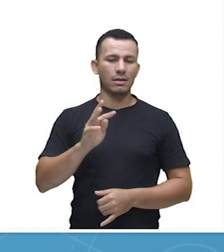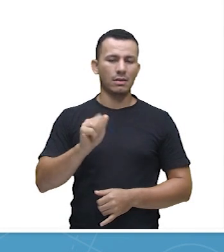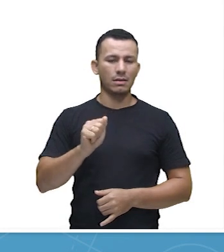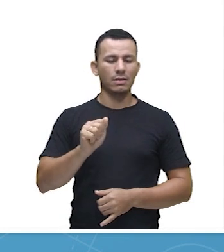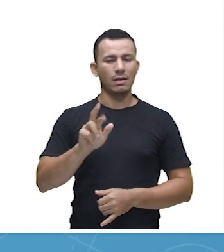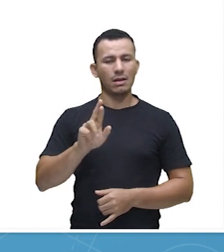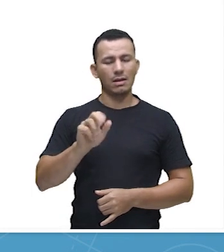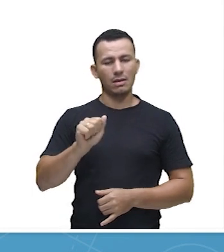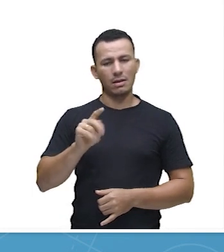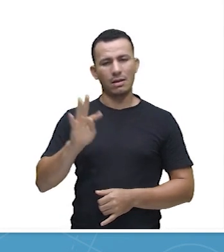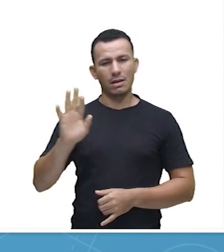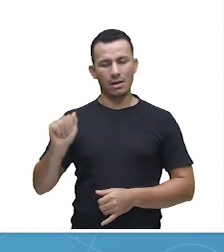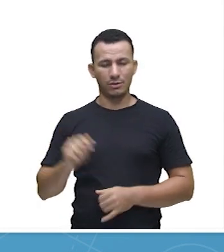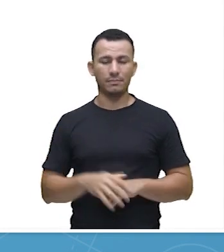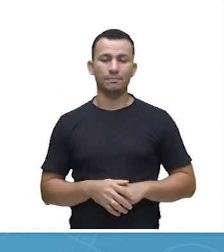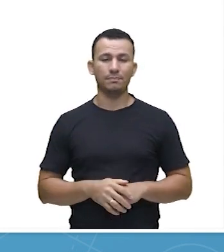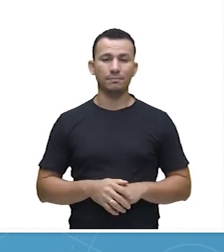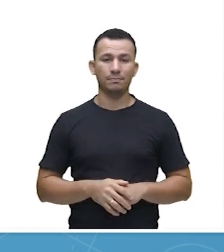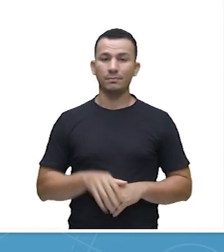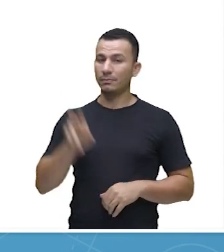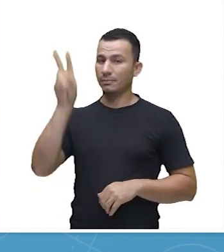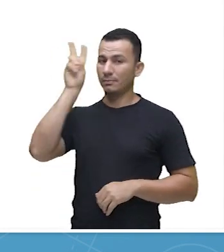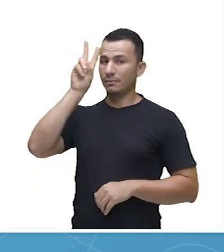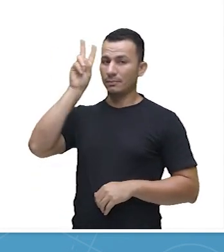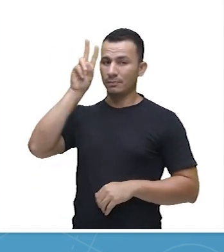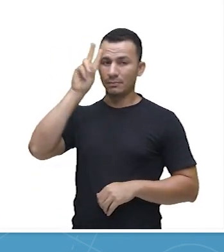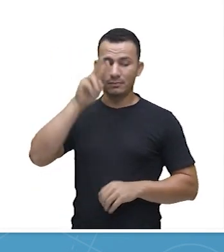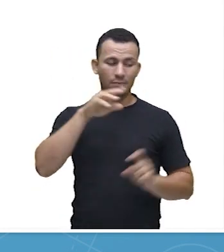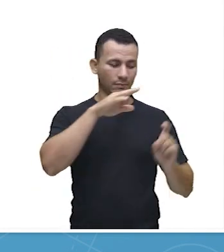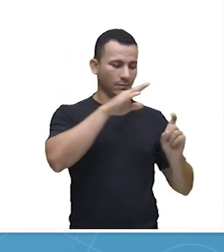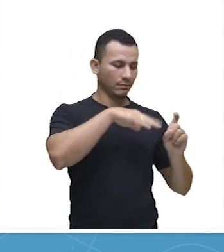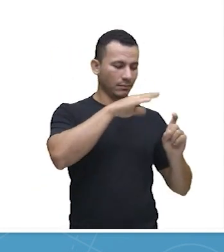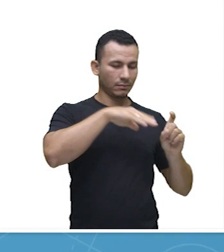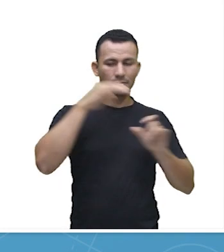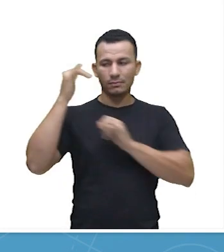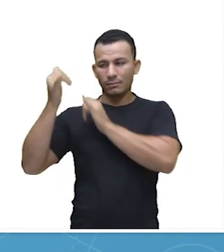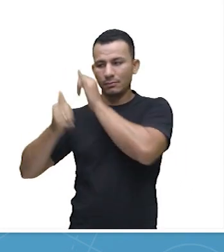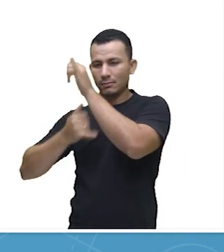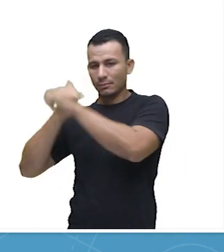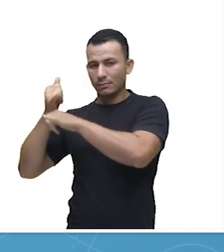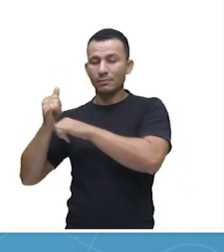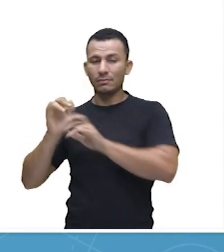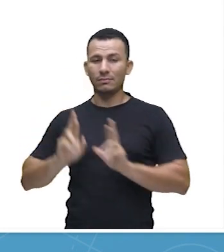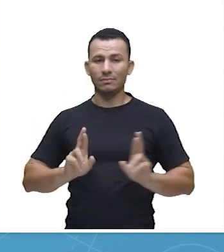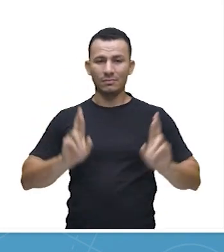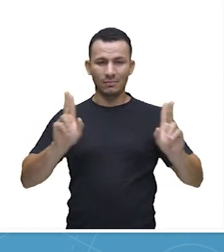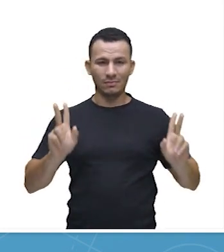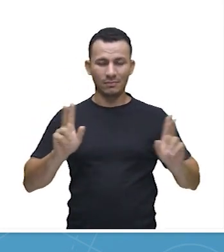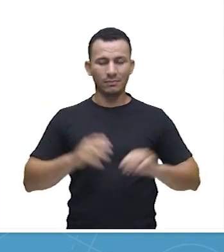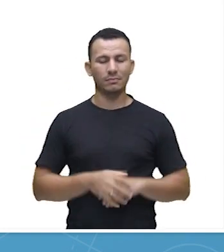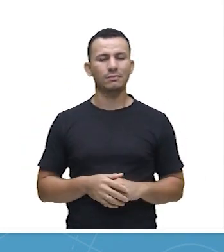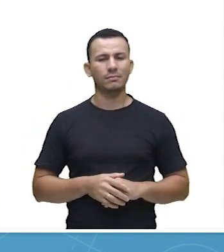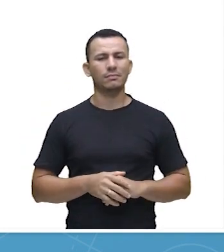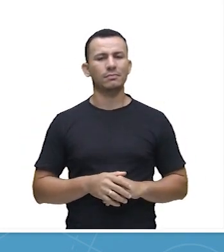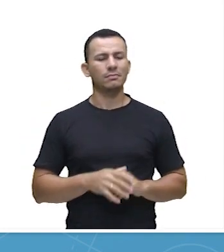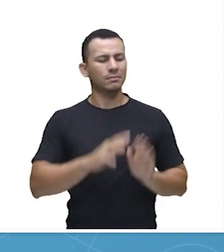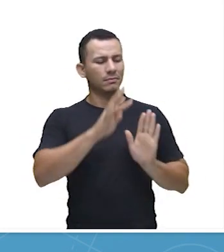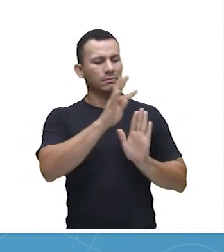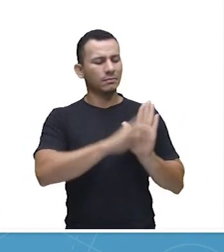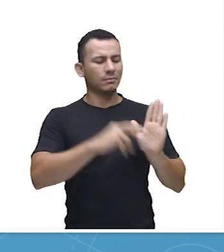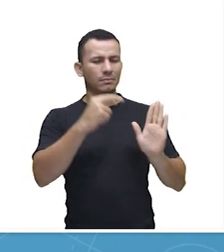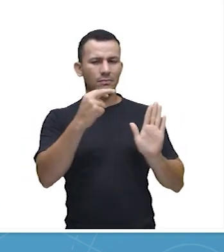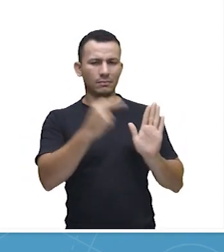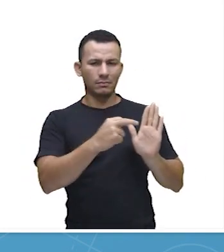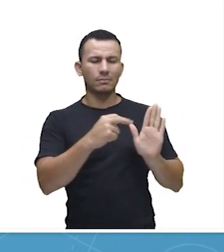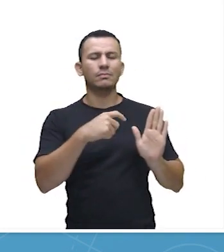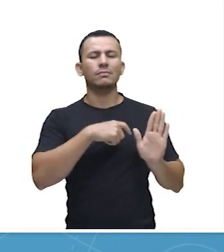e lenda são conceitos que às vezes se confundem. E nesse texto a gente pode dizer que a gente tem um pouco de mito e